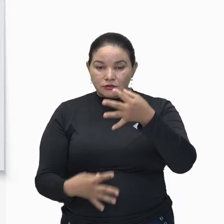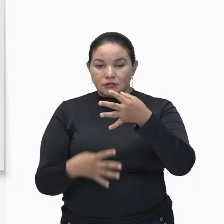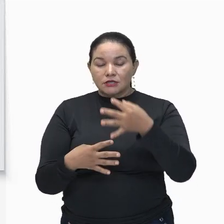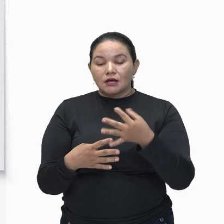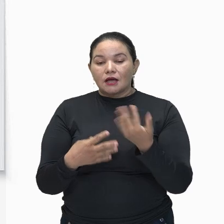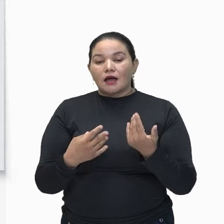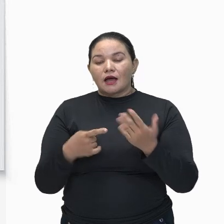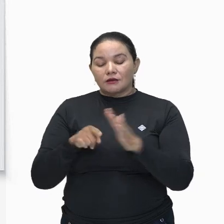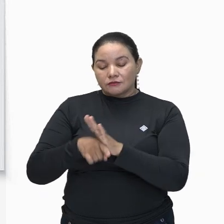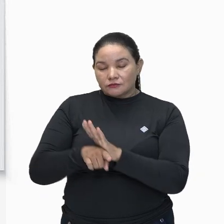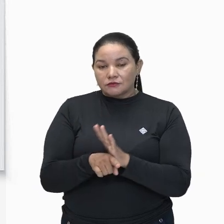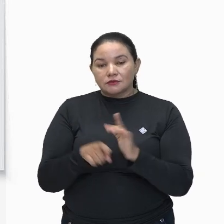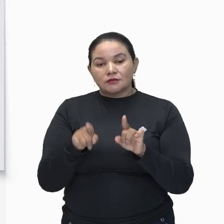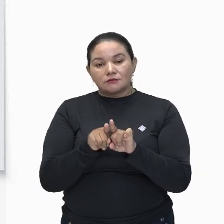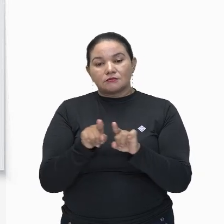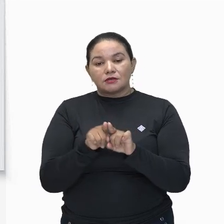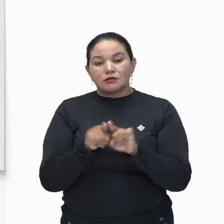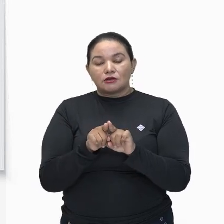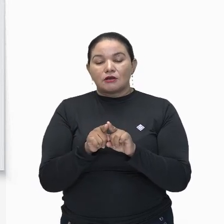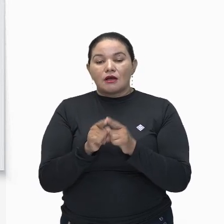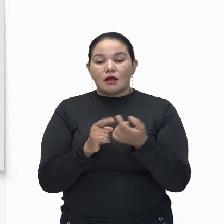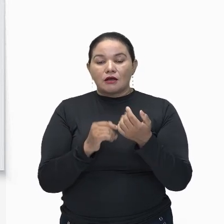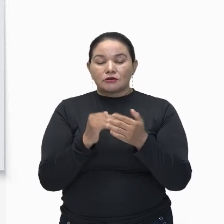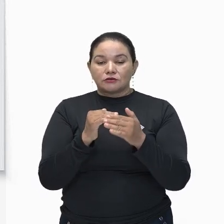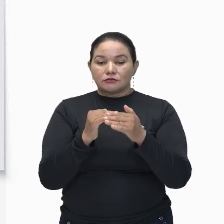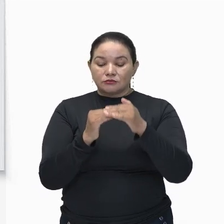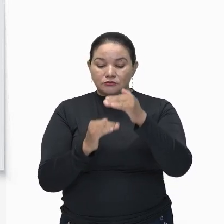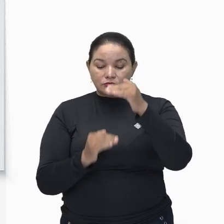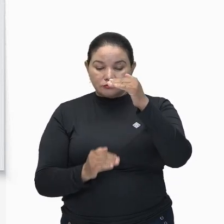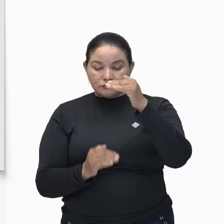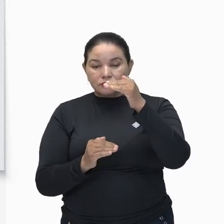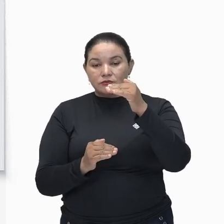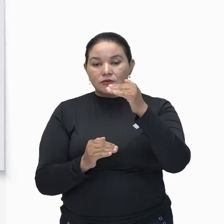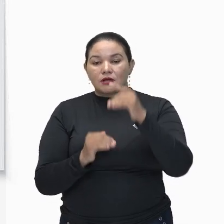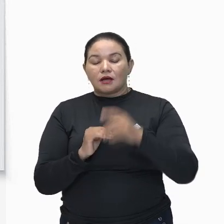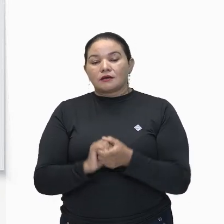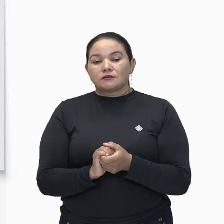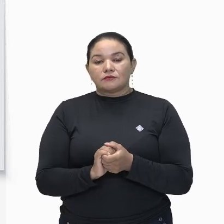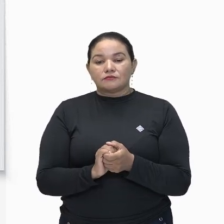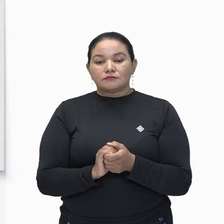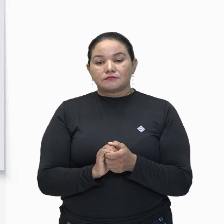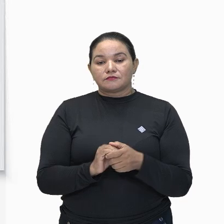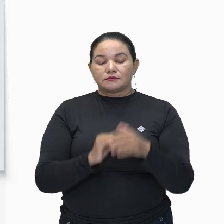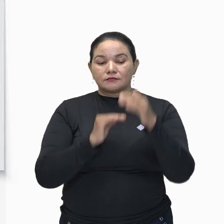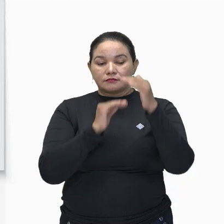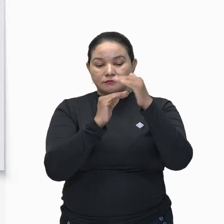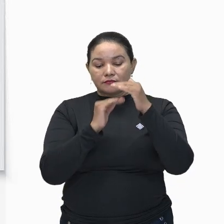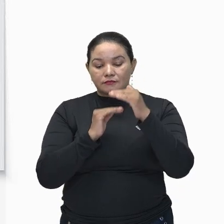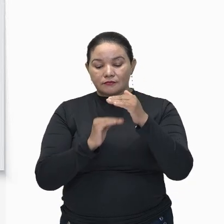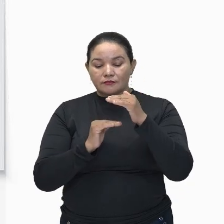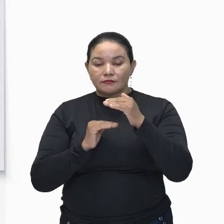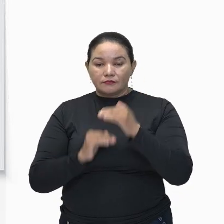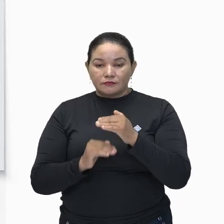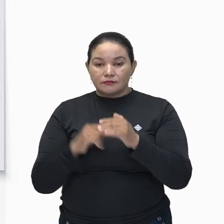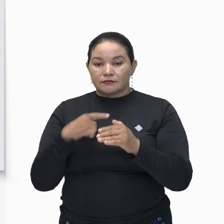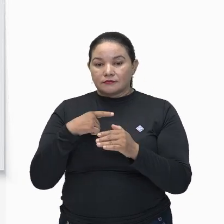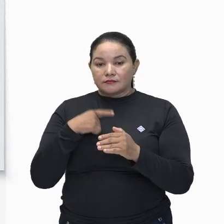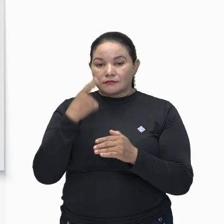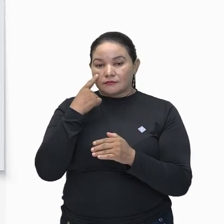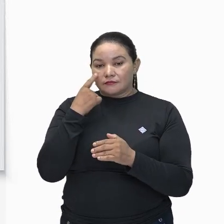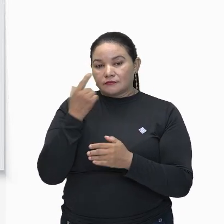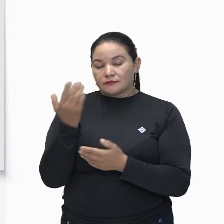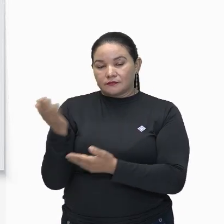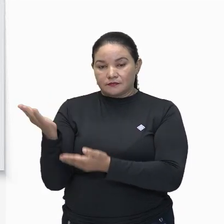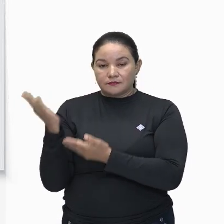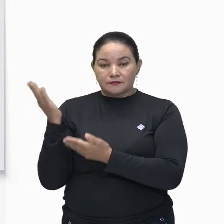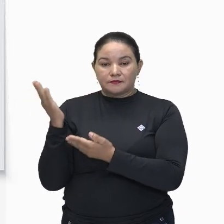o corpo do texto da reportagem é mais longo, dividido em seções. Trouxemos aqui para você, olha só, trouxemos aqui